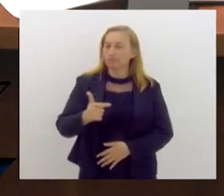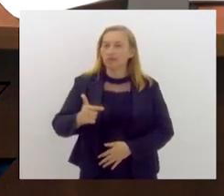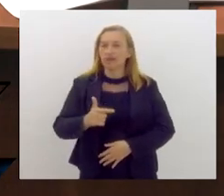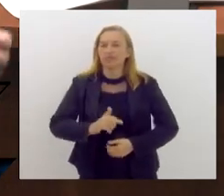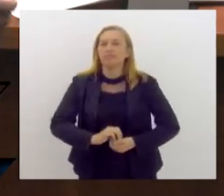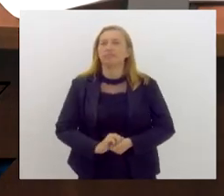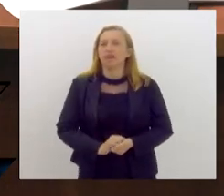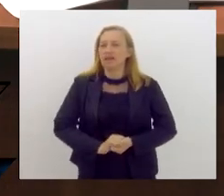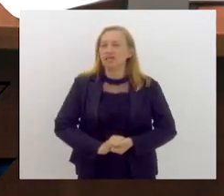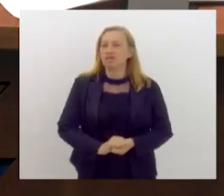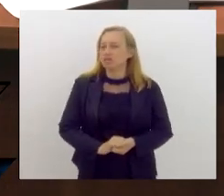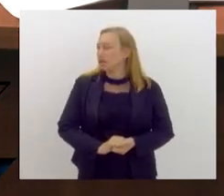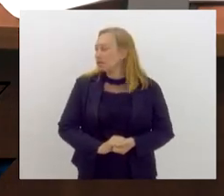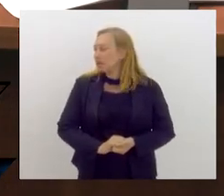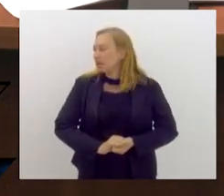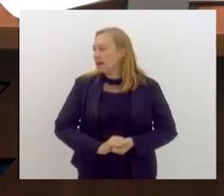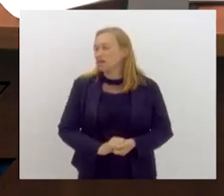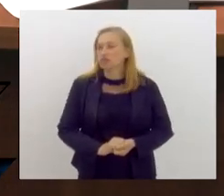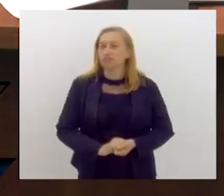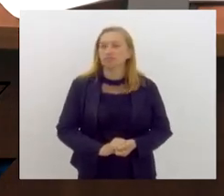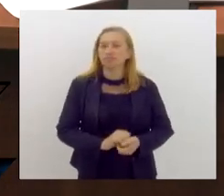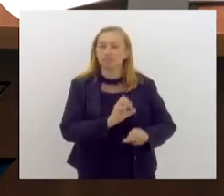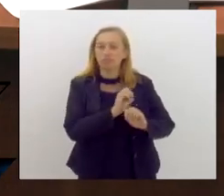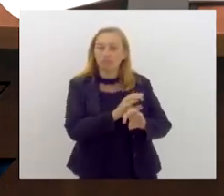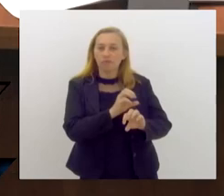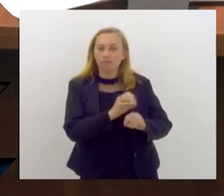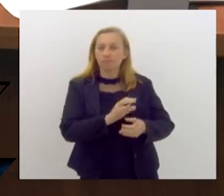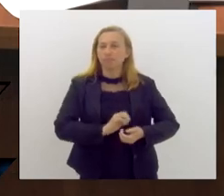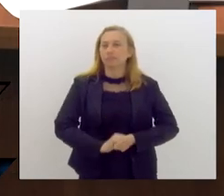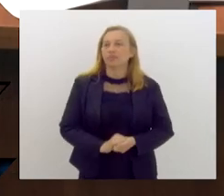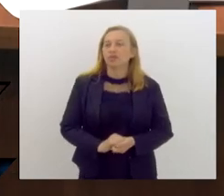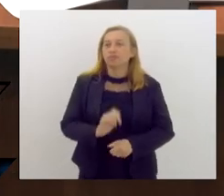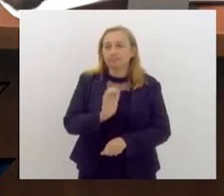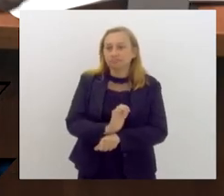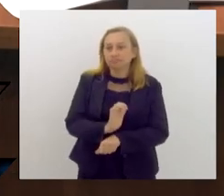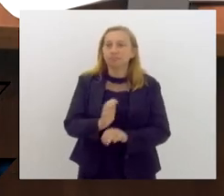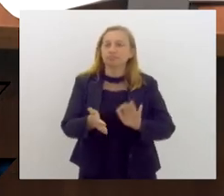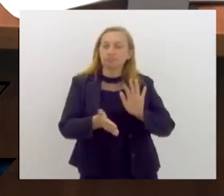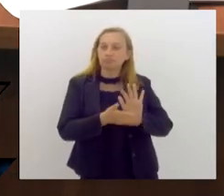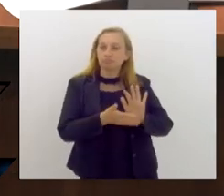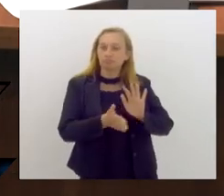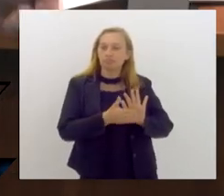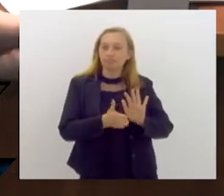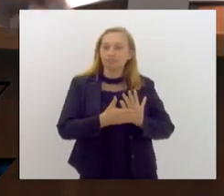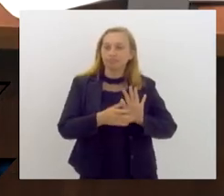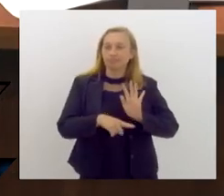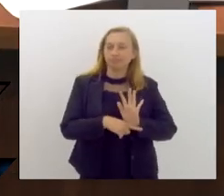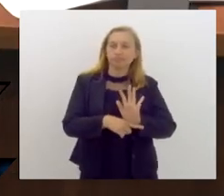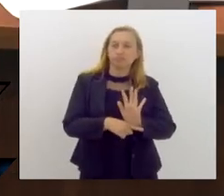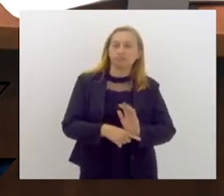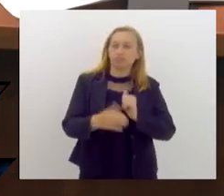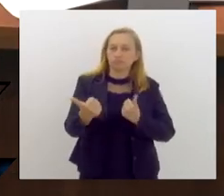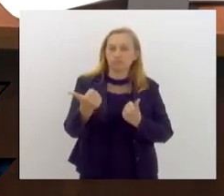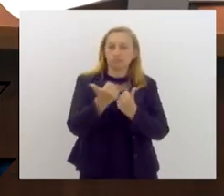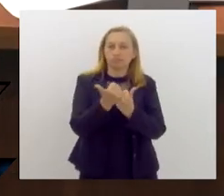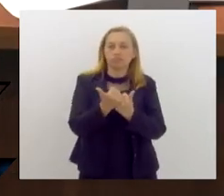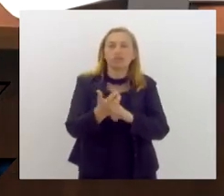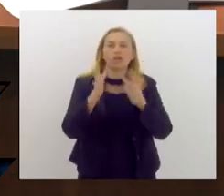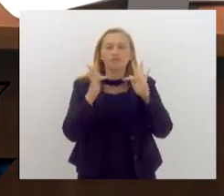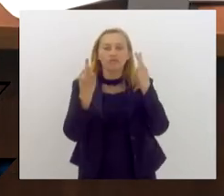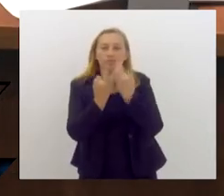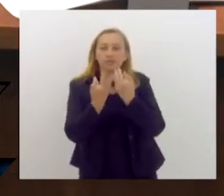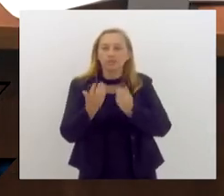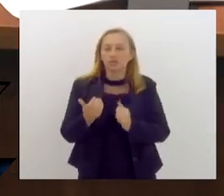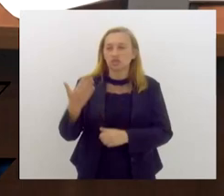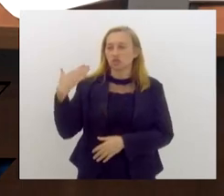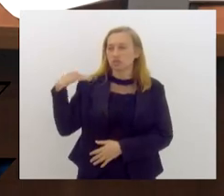não tem unidade de saúde que possa receber o mesmo, que o Estado proporcione um auxílio de apoio para que a família esteja ao